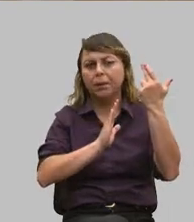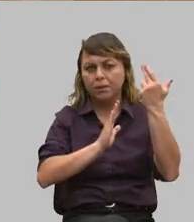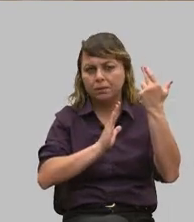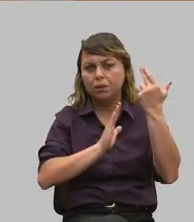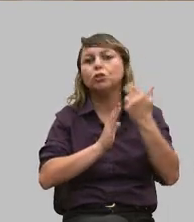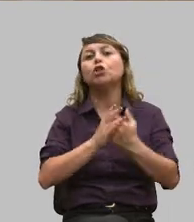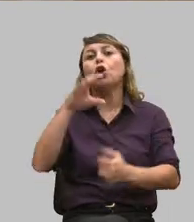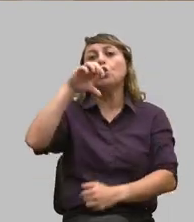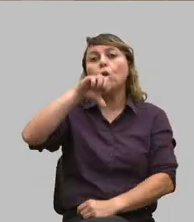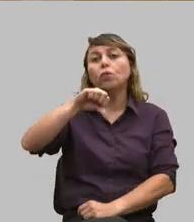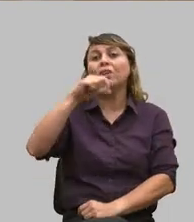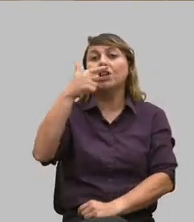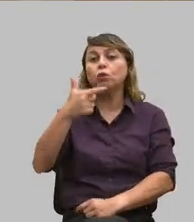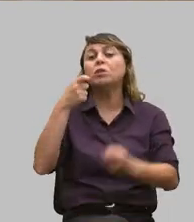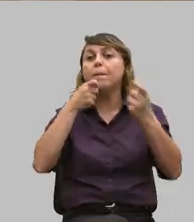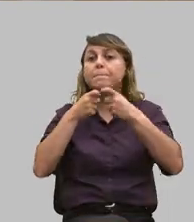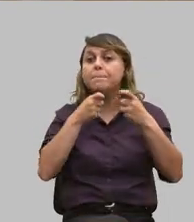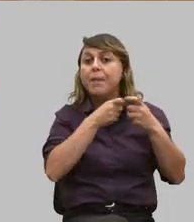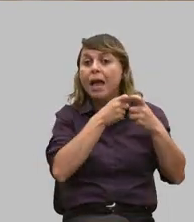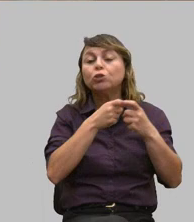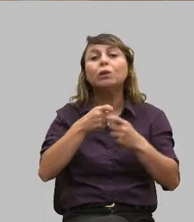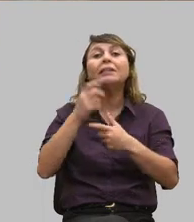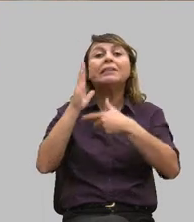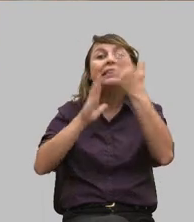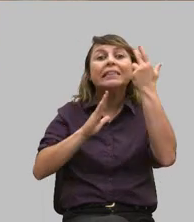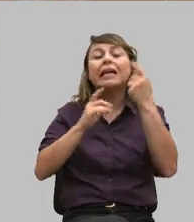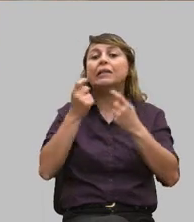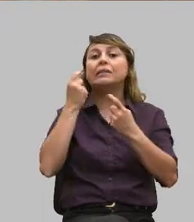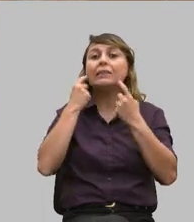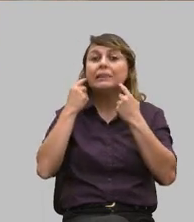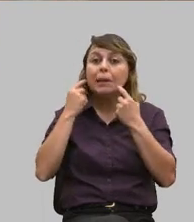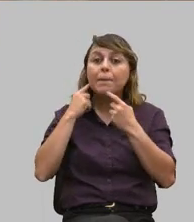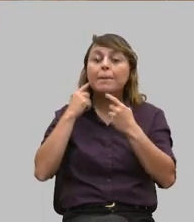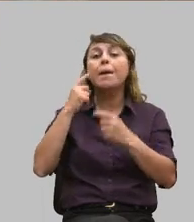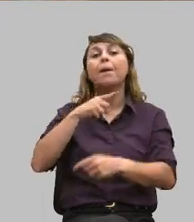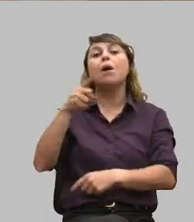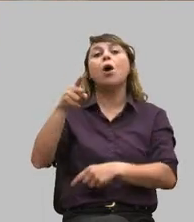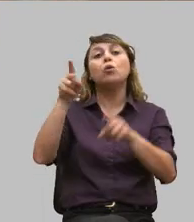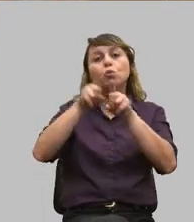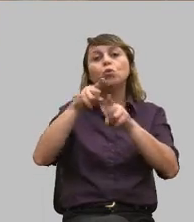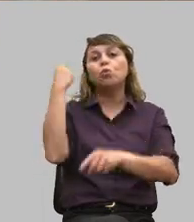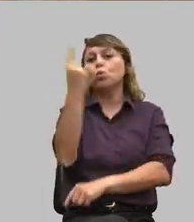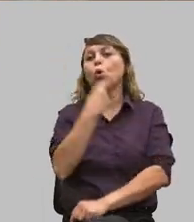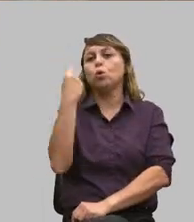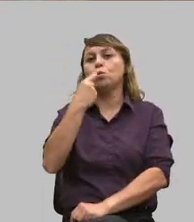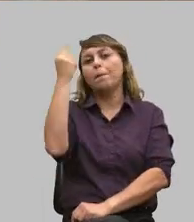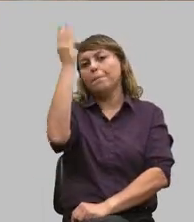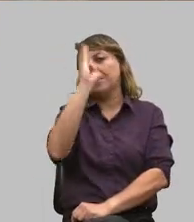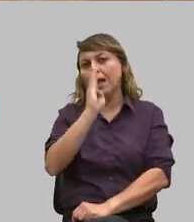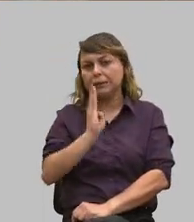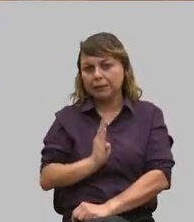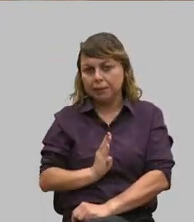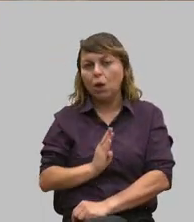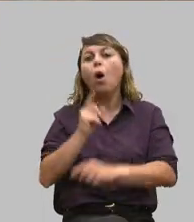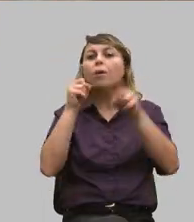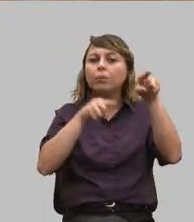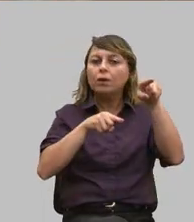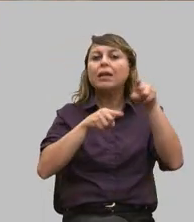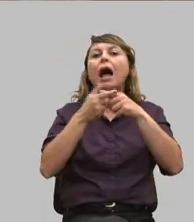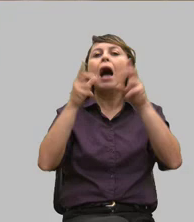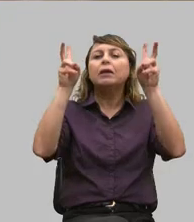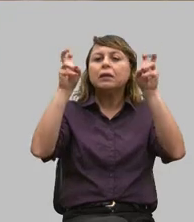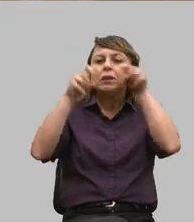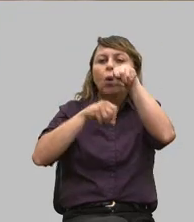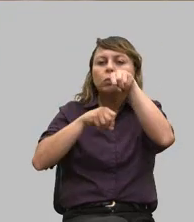92 médicos de cirurgia de cabeça e pescoço aqui no nosso Brasil Então já Lemos aqui a questão da saúde bucal